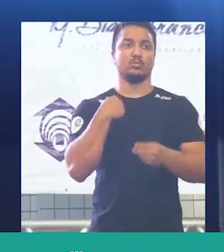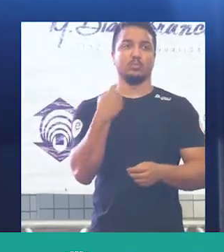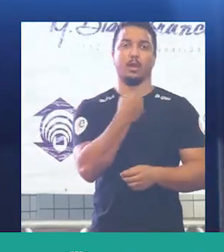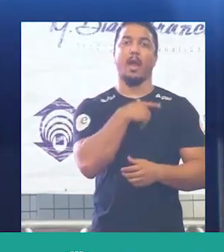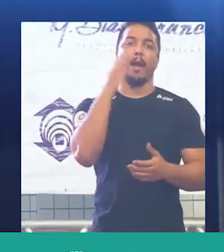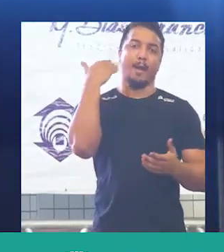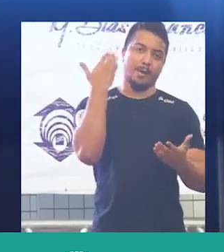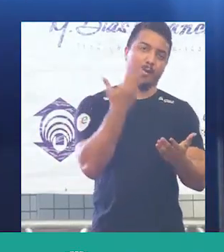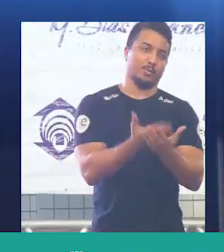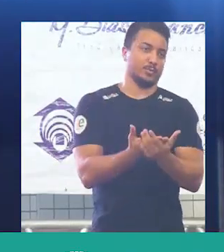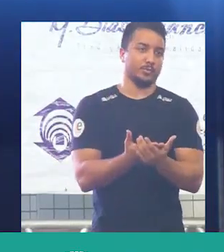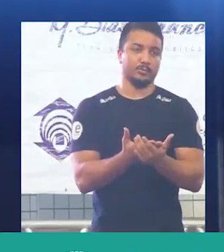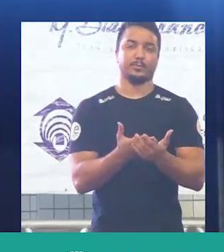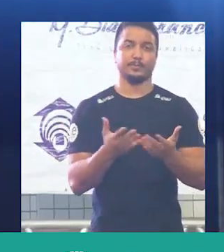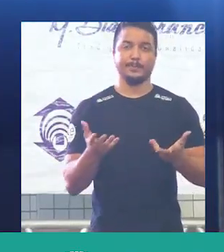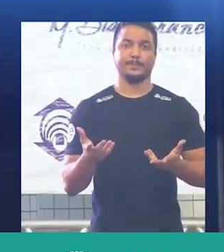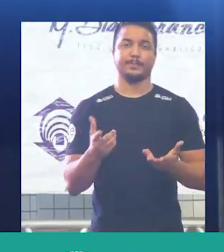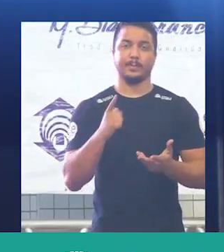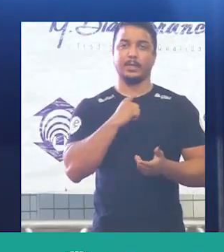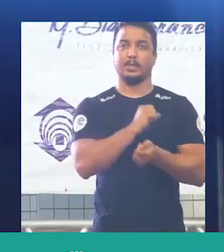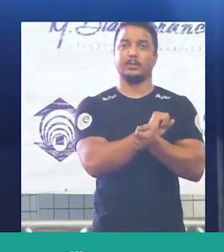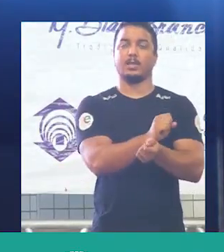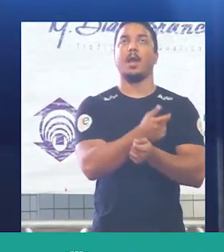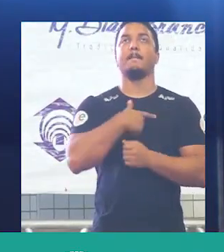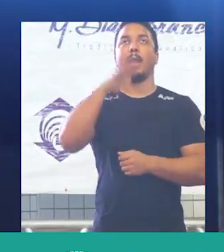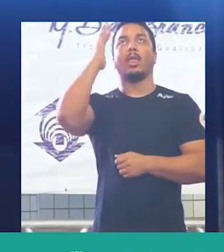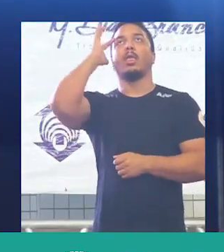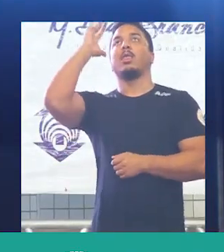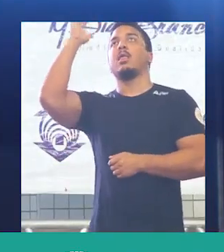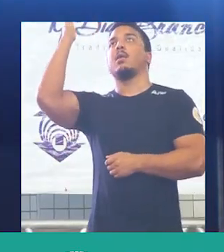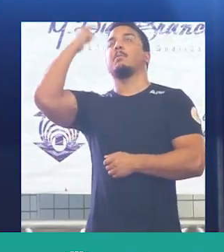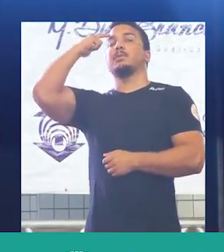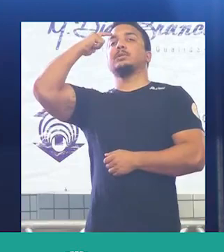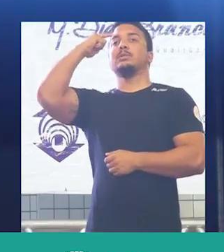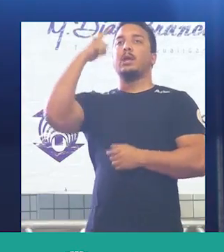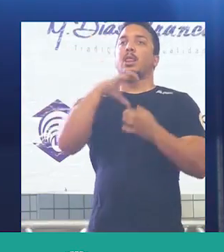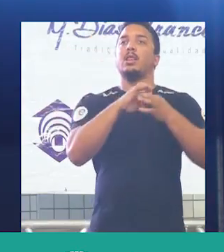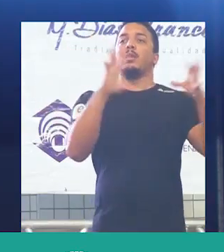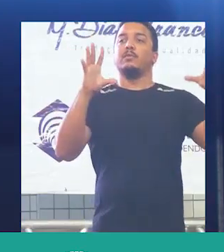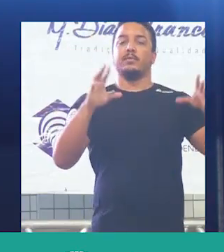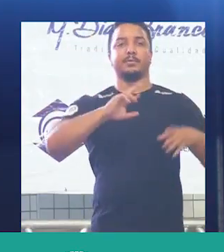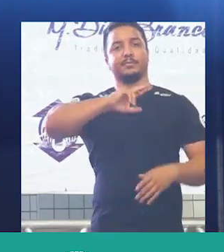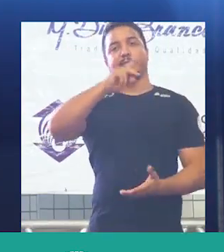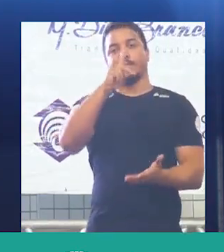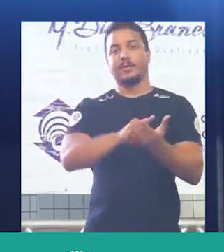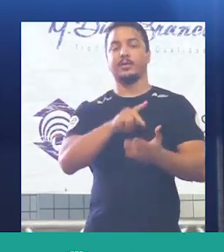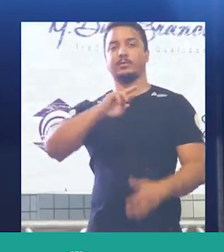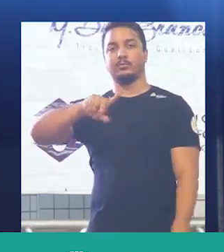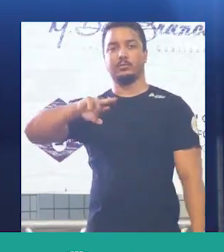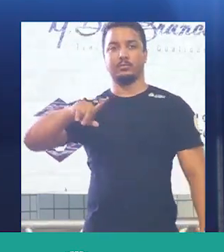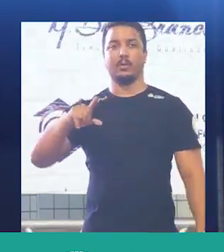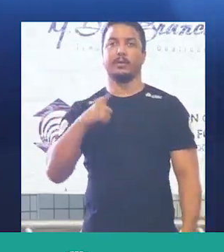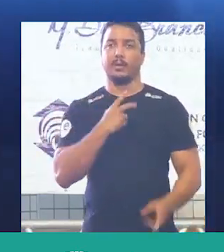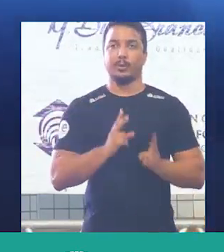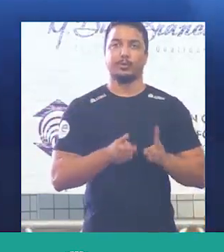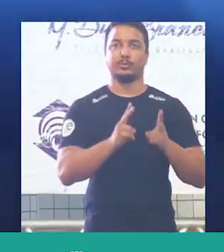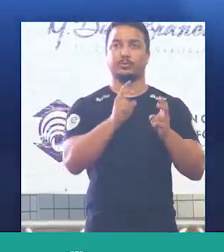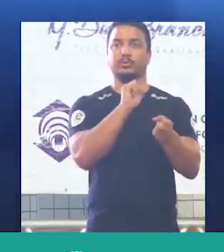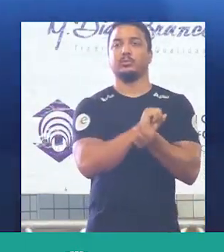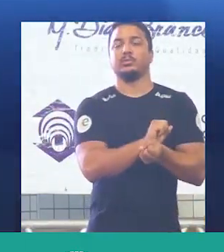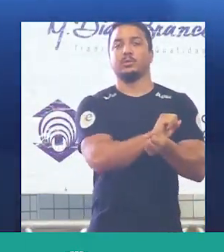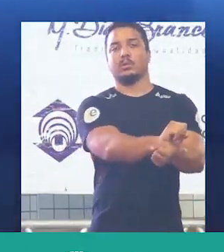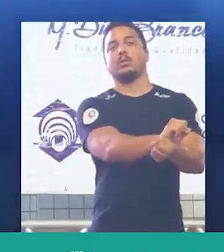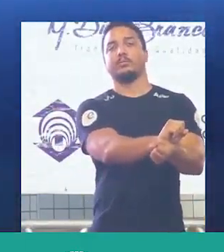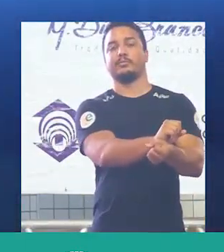ainda hoje. Nós só temos a ilusão de que somos livres. A gente continua sendo escravo.